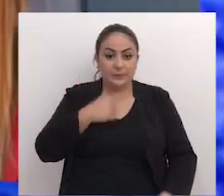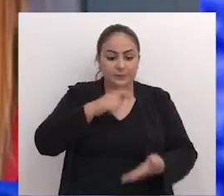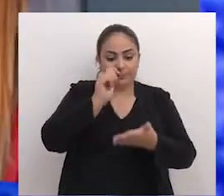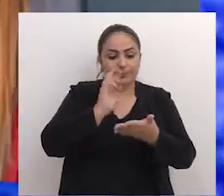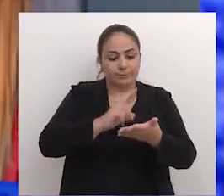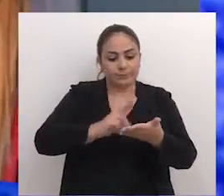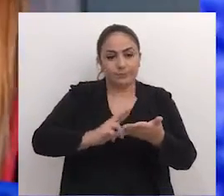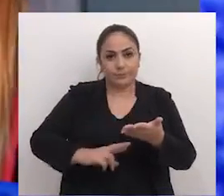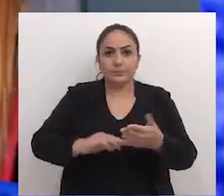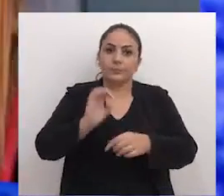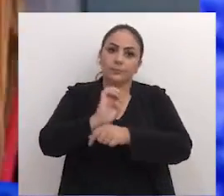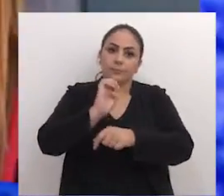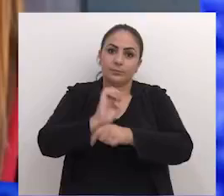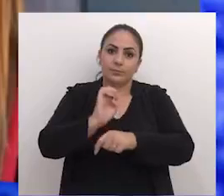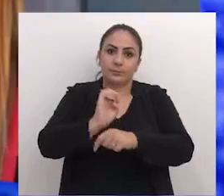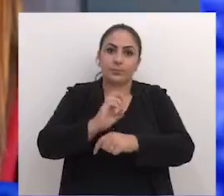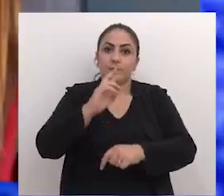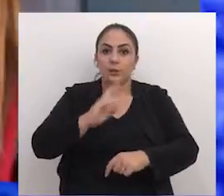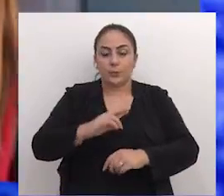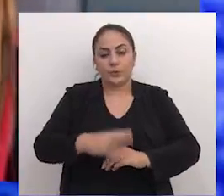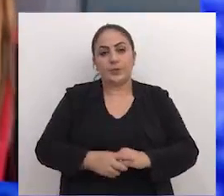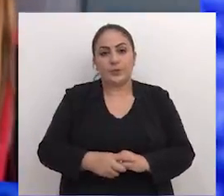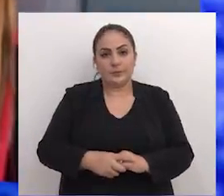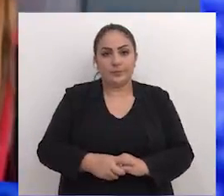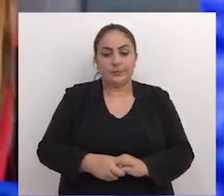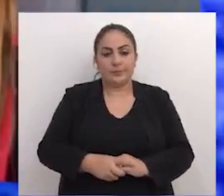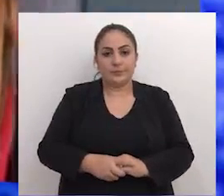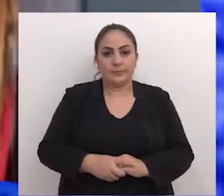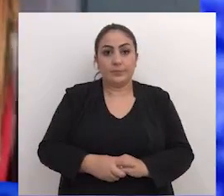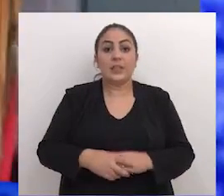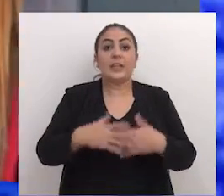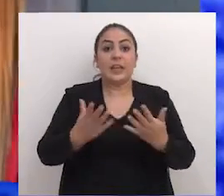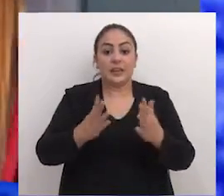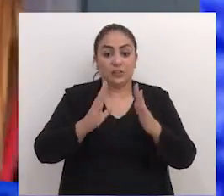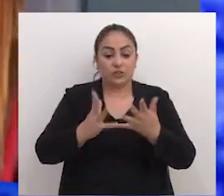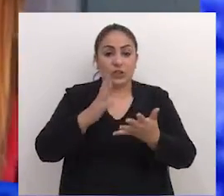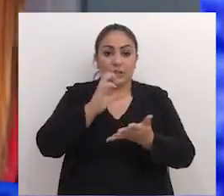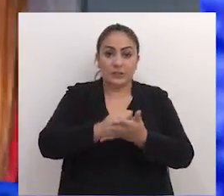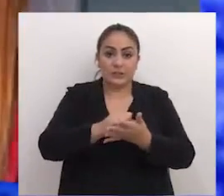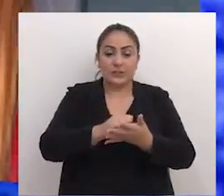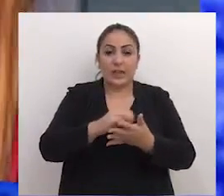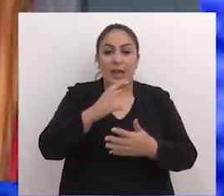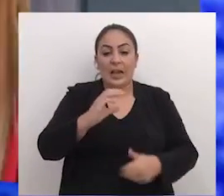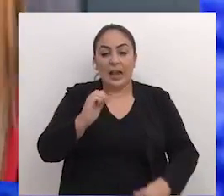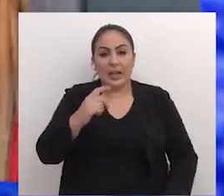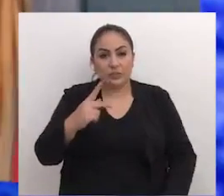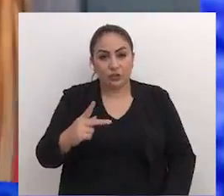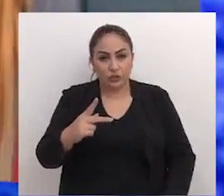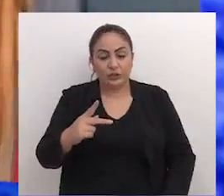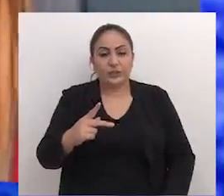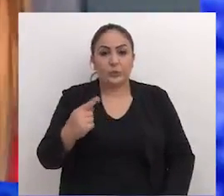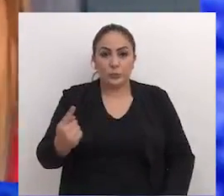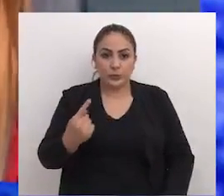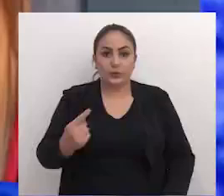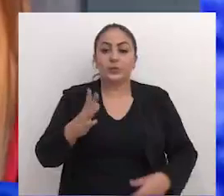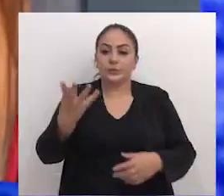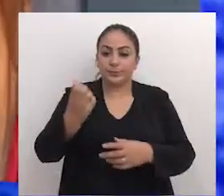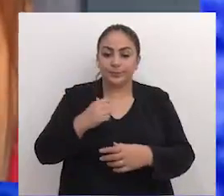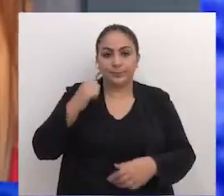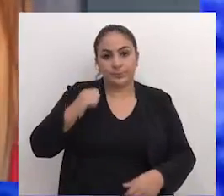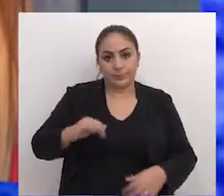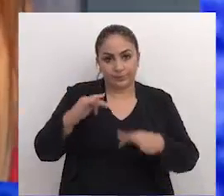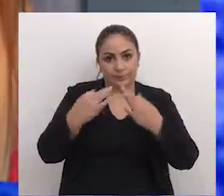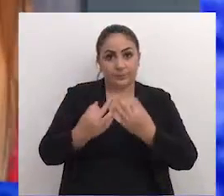preenchendo as situações e aguardando a resposta, aguardando a análise. Quem já tem cadastro no CAD único, já recebe o Bolsa